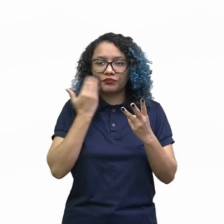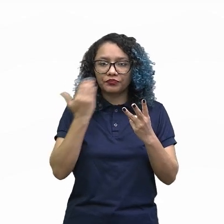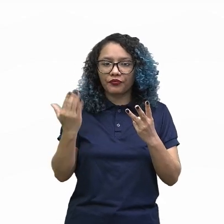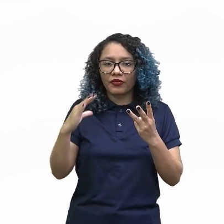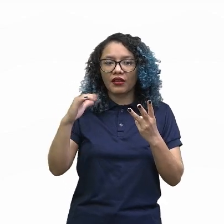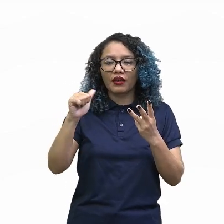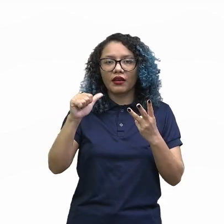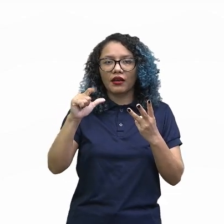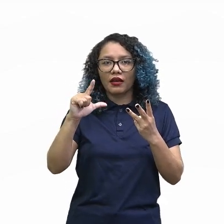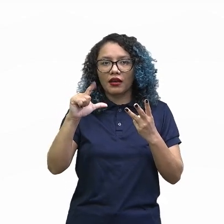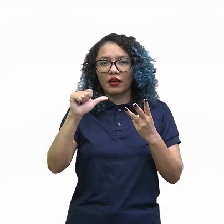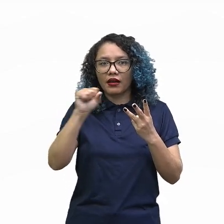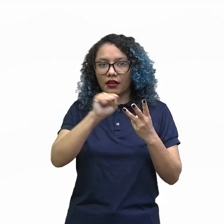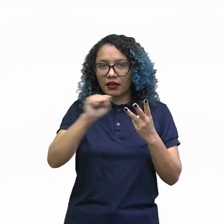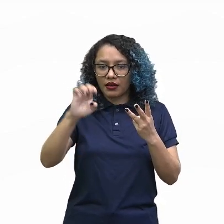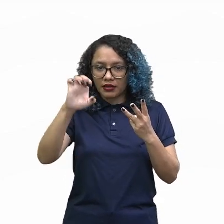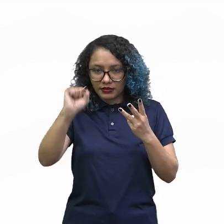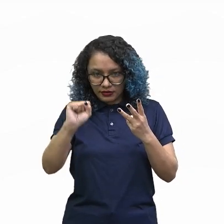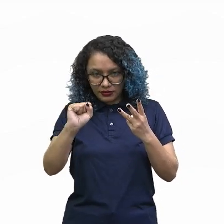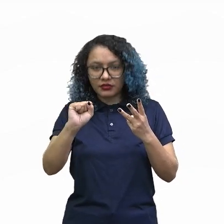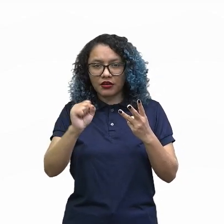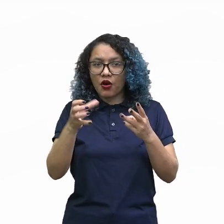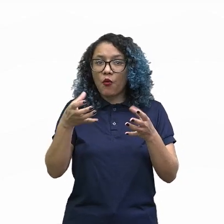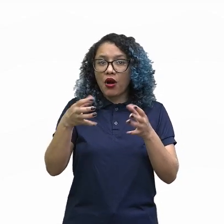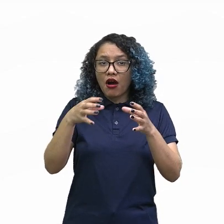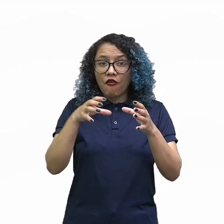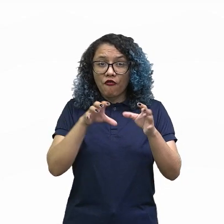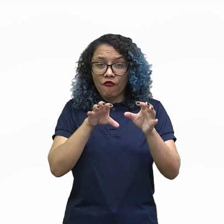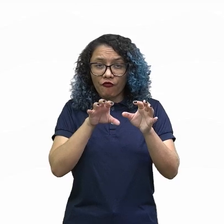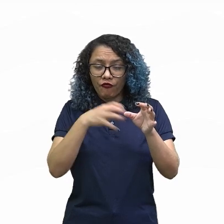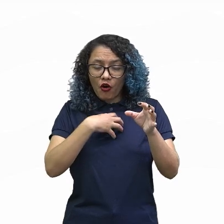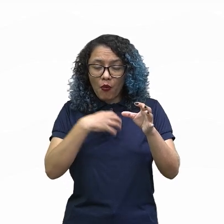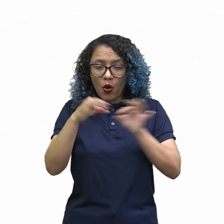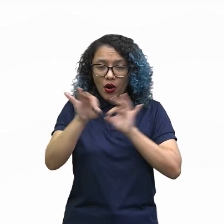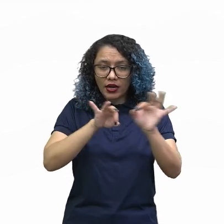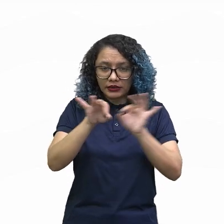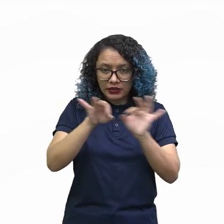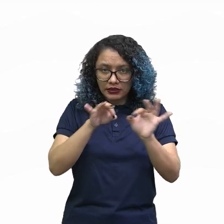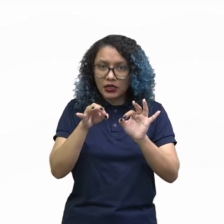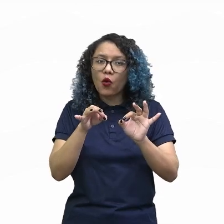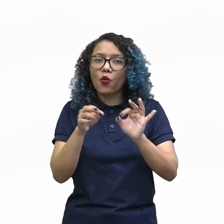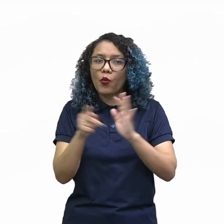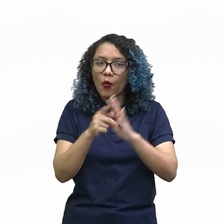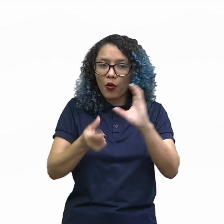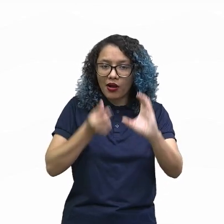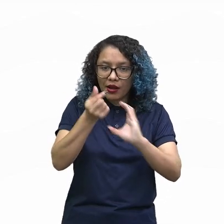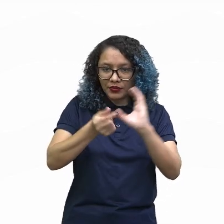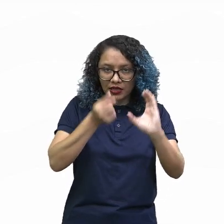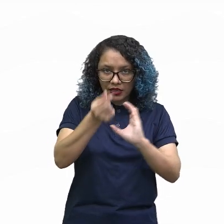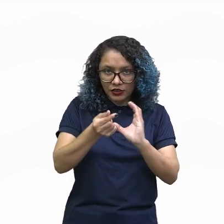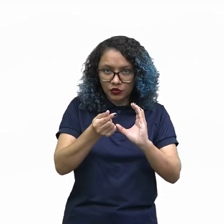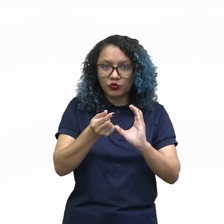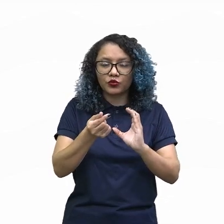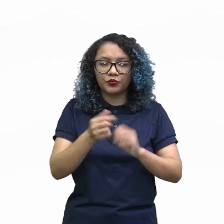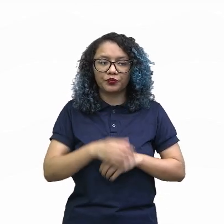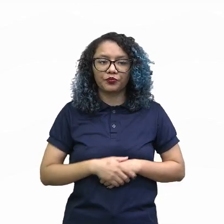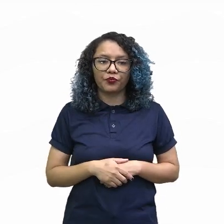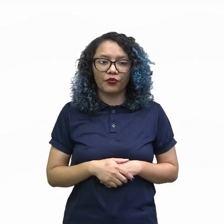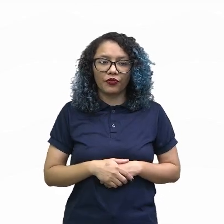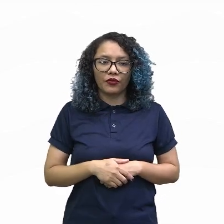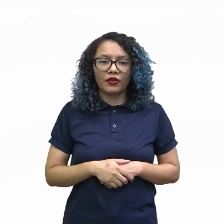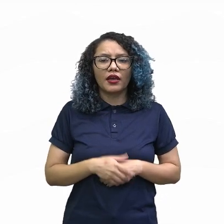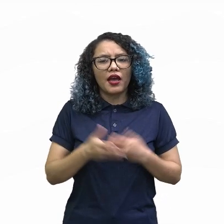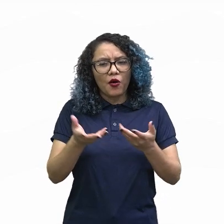é uma forma de estratificação do capitalismo, da sociedade moderna, né? Então, existe aí uma divisão